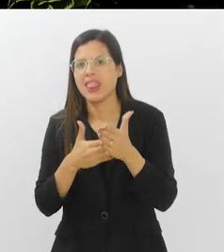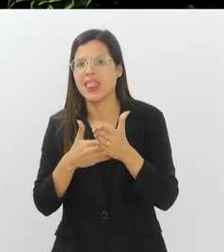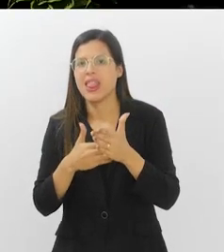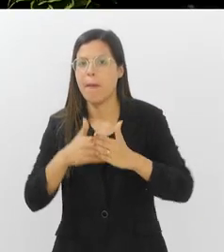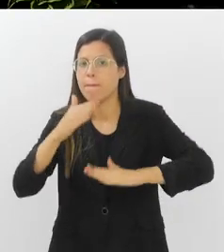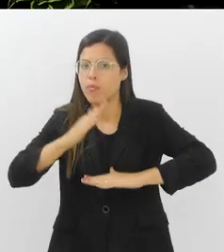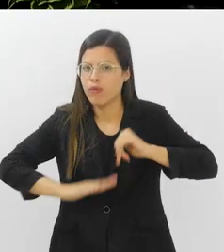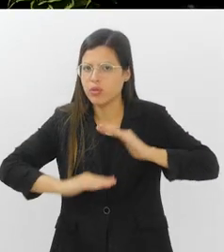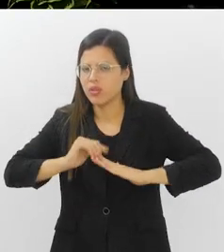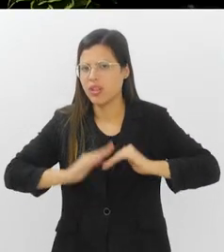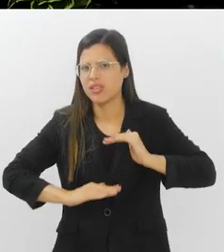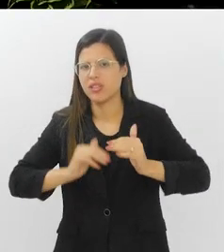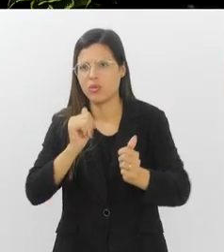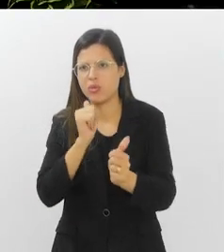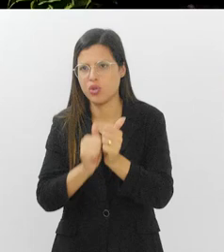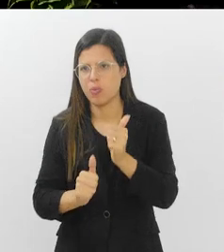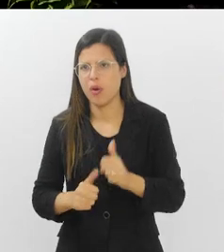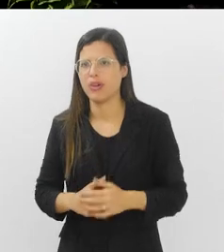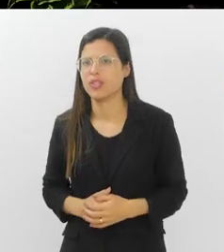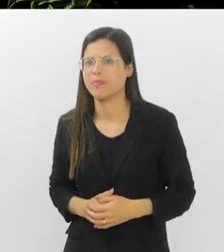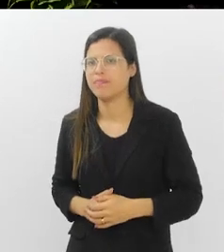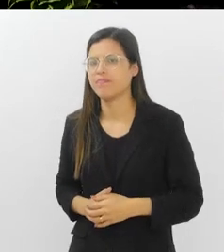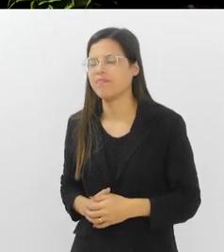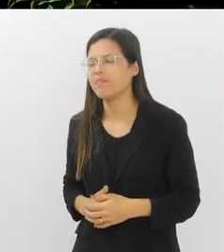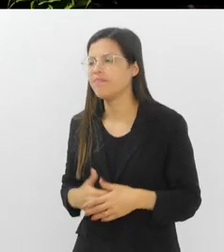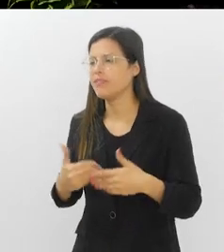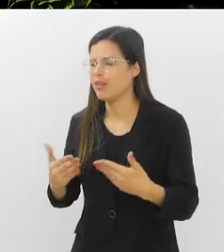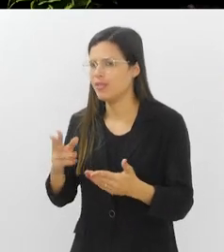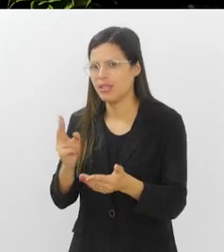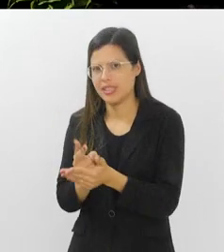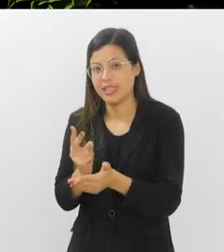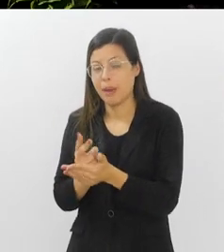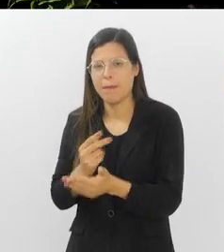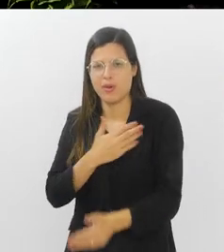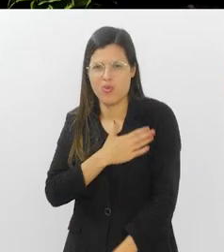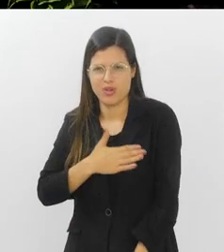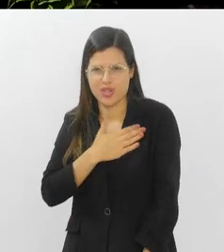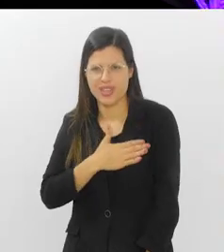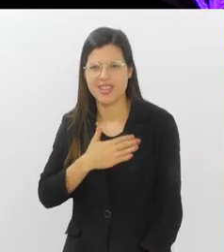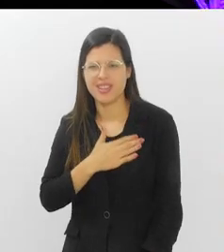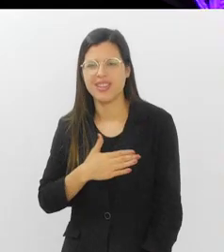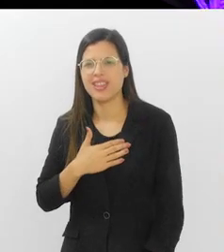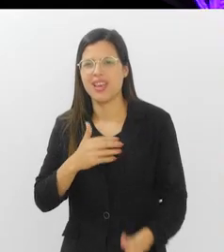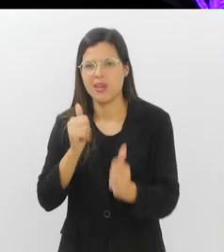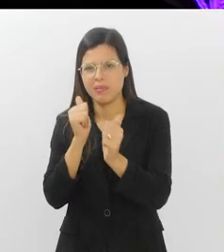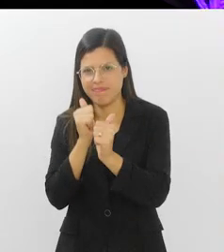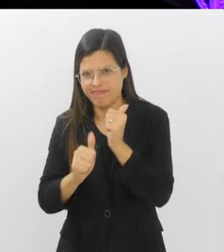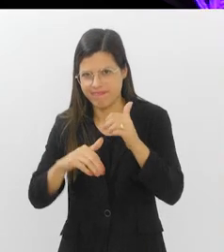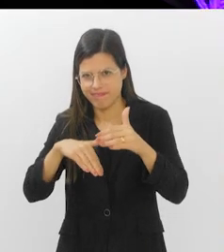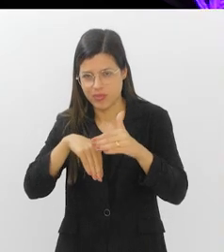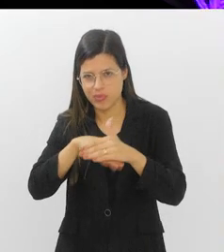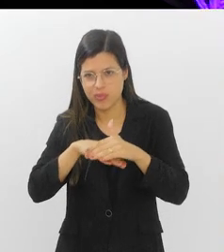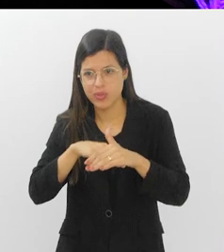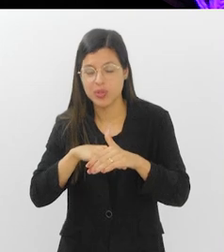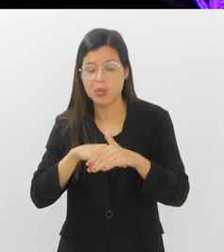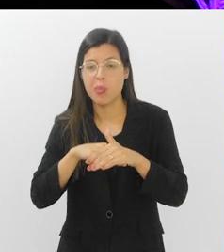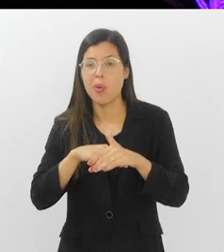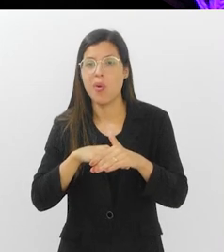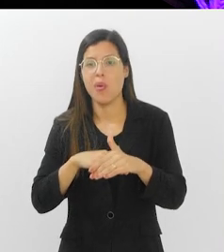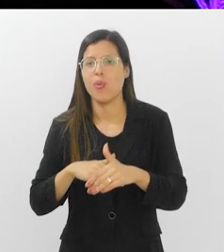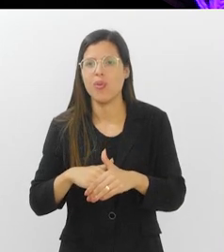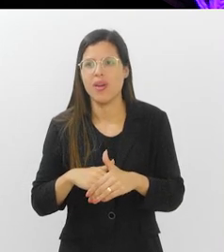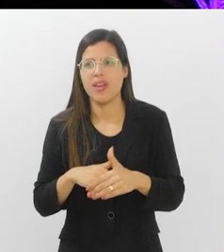de profissionalização do esporte então eu sempre gostei muito de futebol né Eh eu